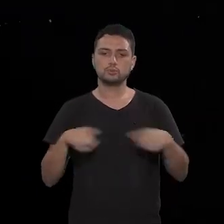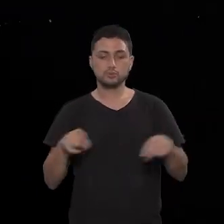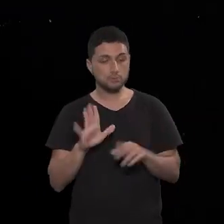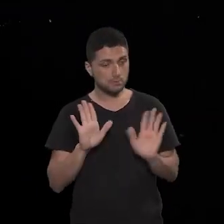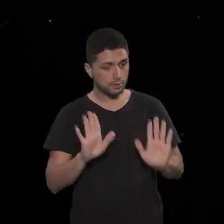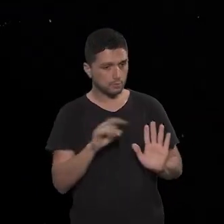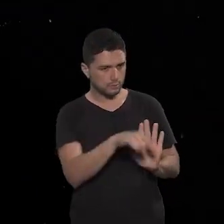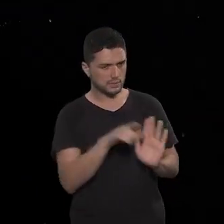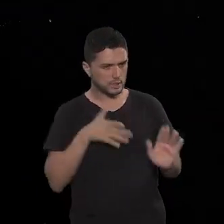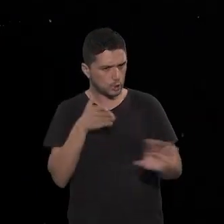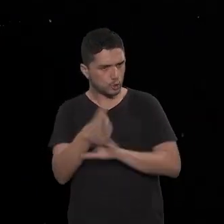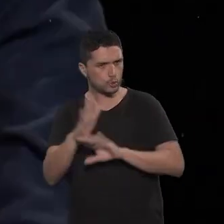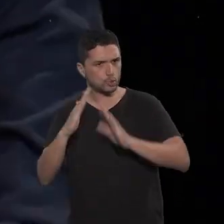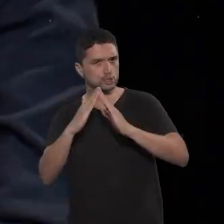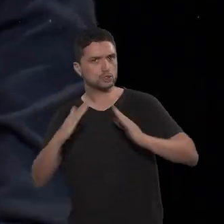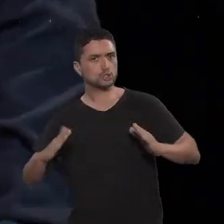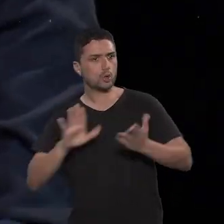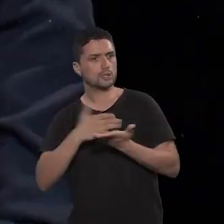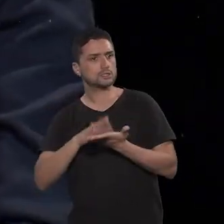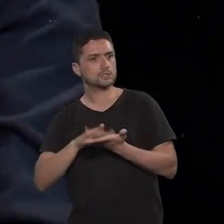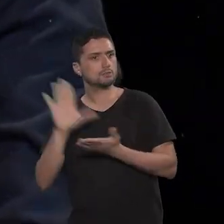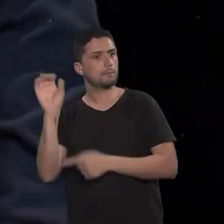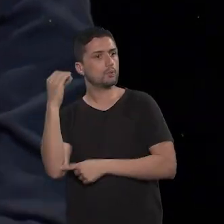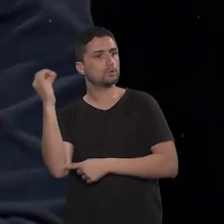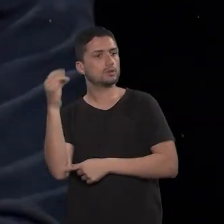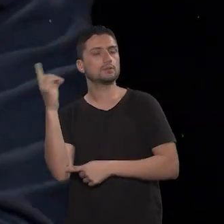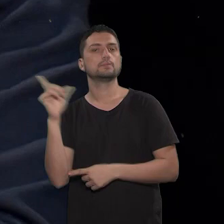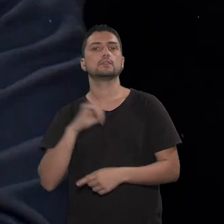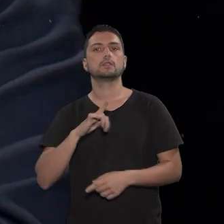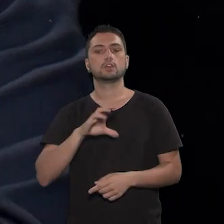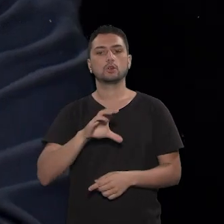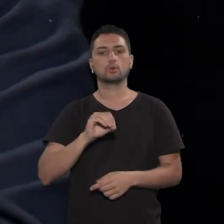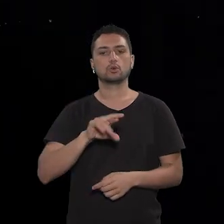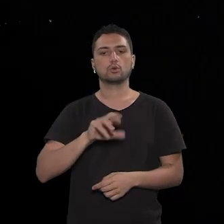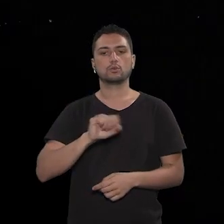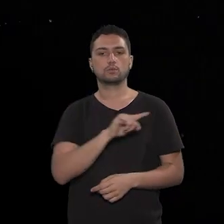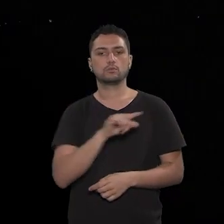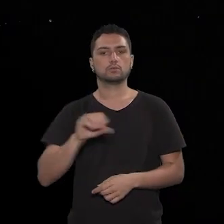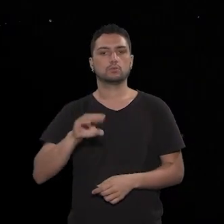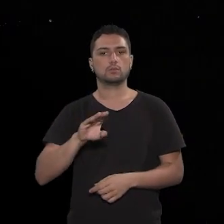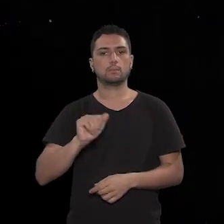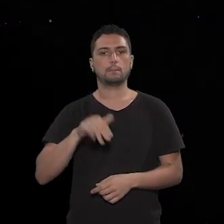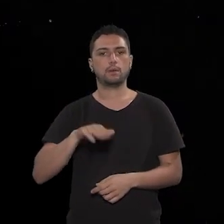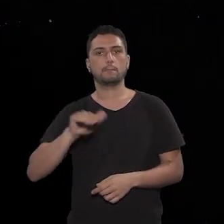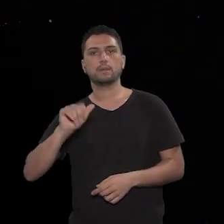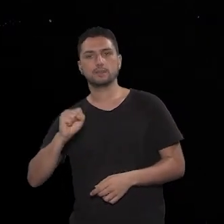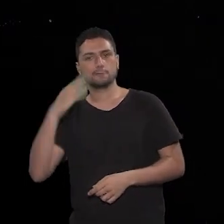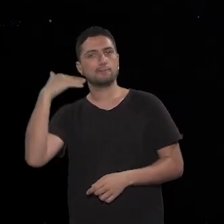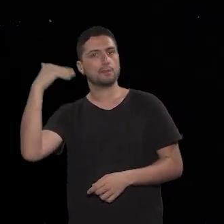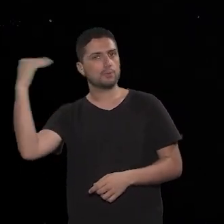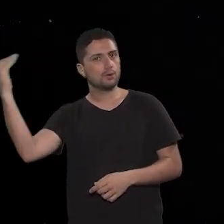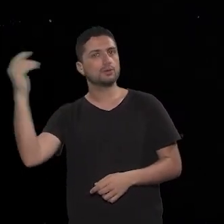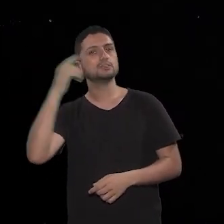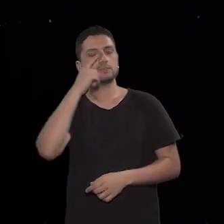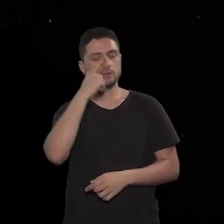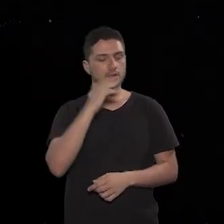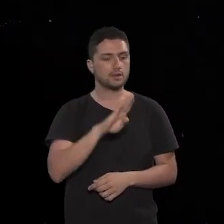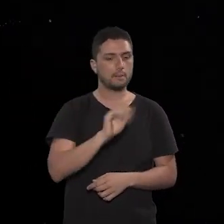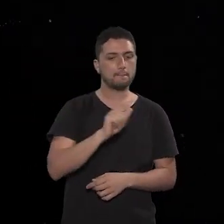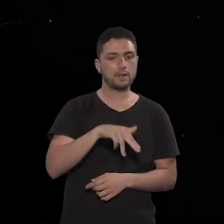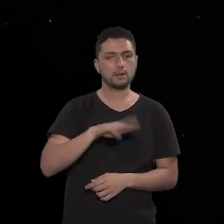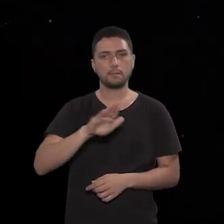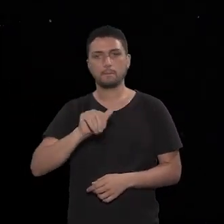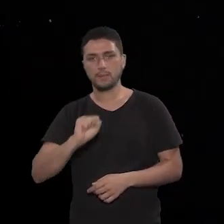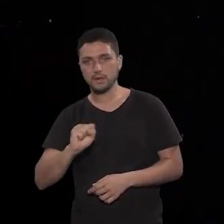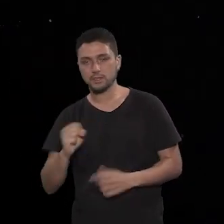enfim, aí vamos... Mas você chegou a se filiar a alguma escola de samba em Porto Alegre? A escola de samba de coração é Bambas da Algia.